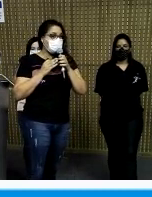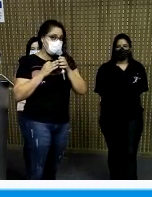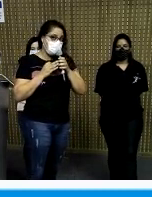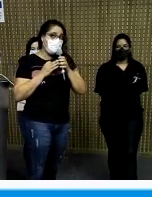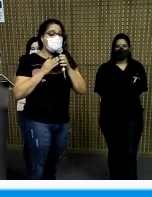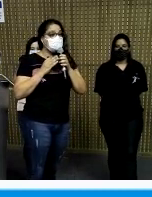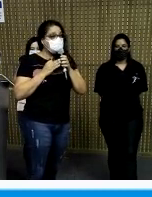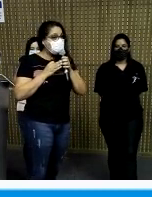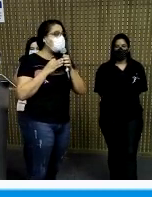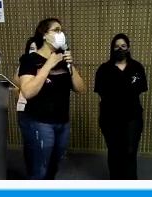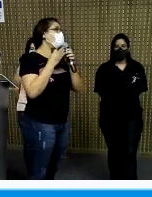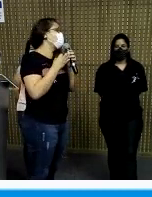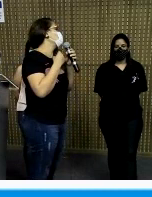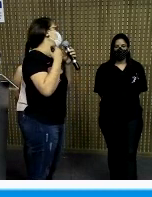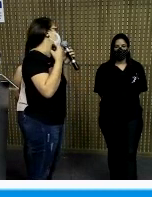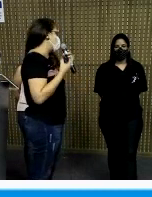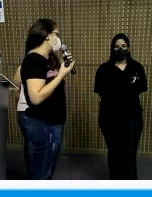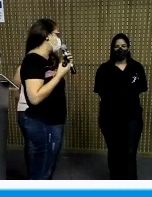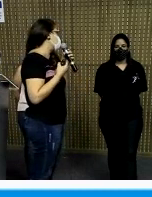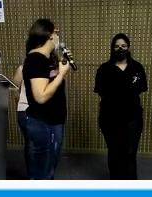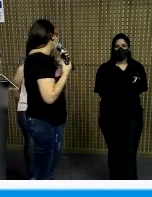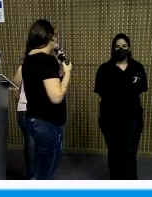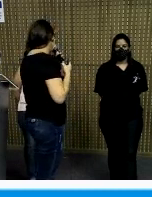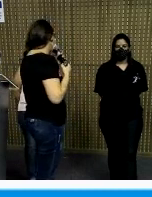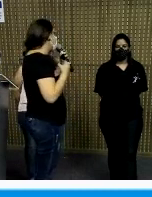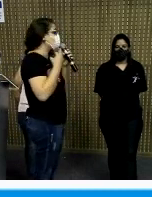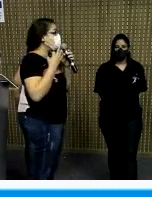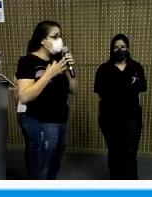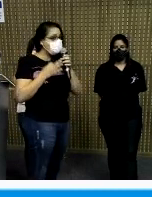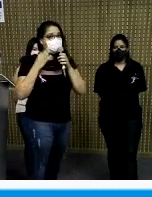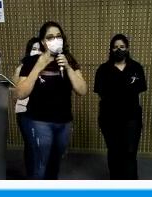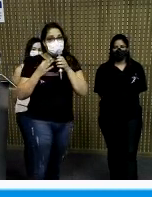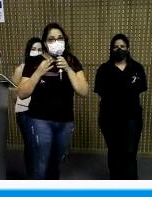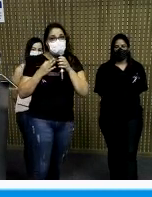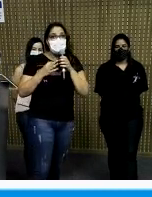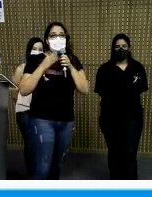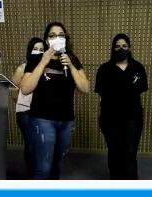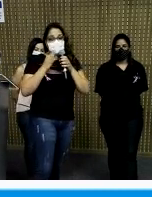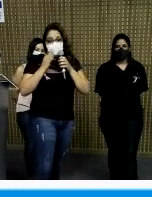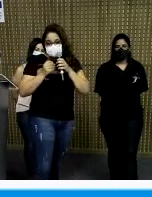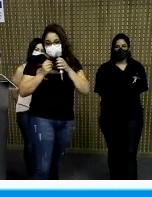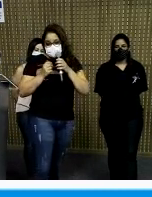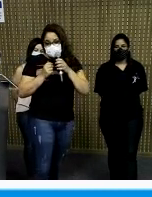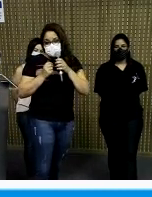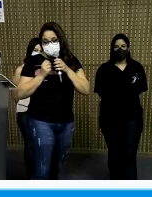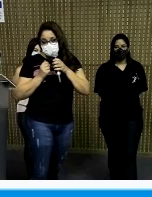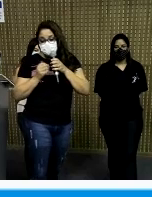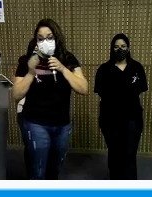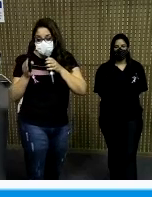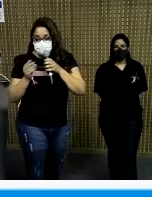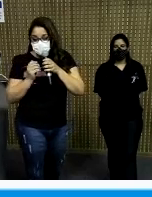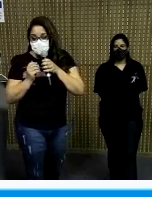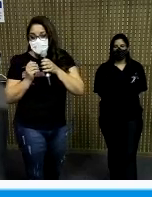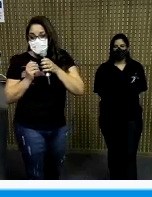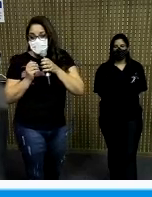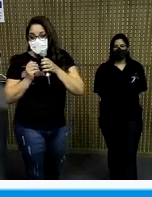fazer semanal. Quando não dá, lógico, a gente passa para a semana seguinte, mas nunca a gente fica nem um mês sem fazer reunião. E aí